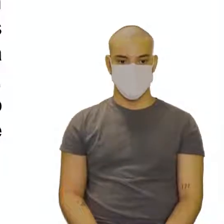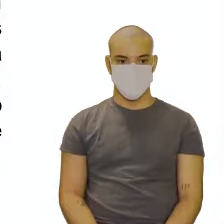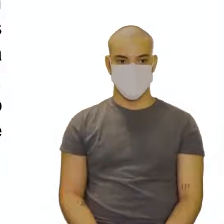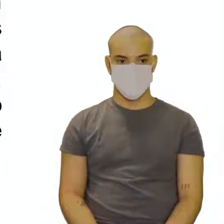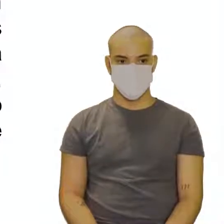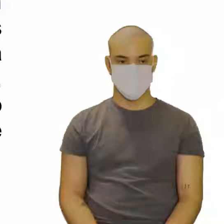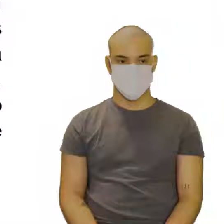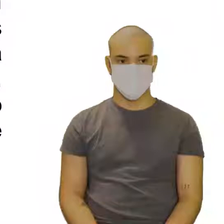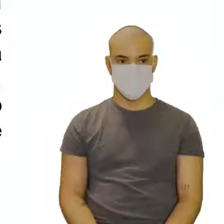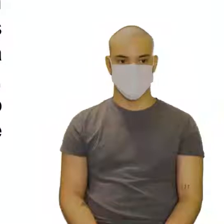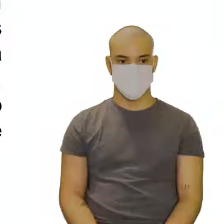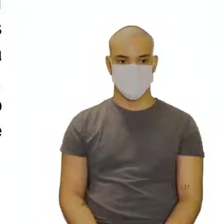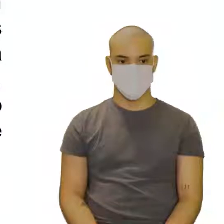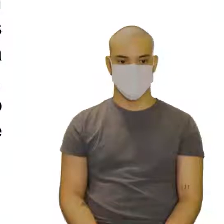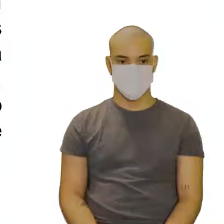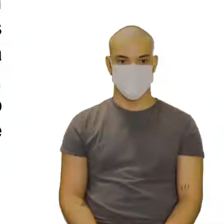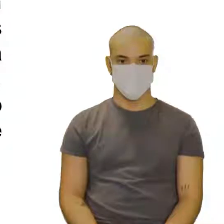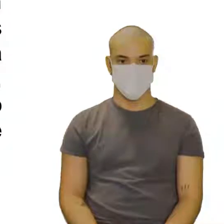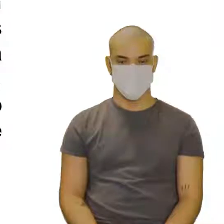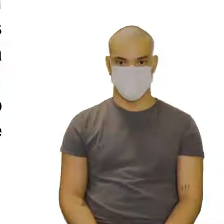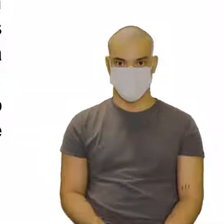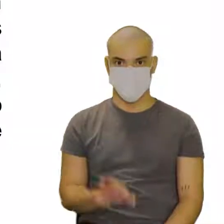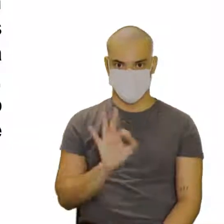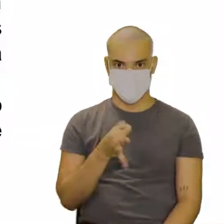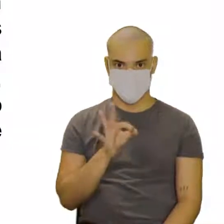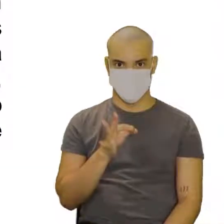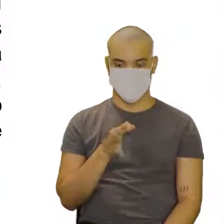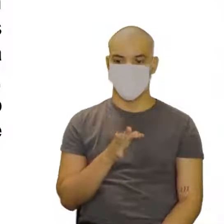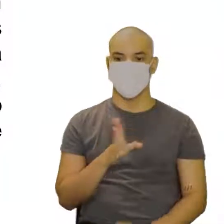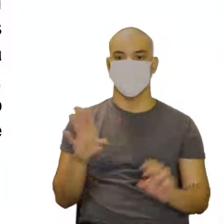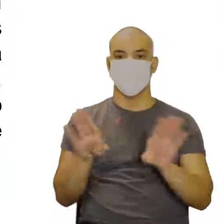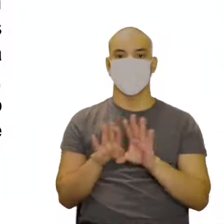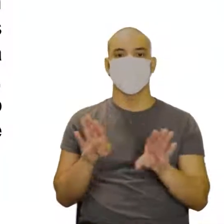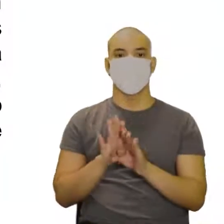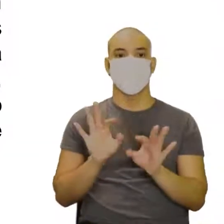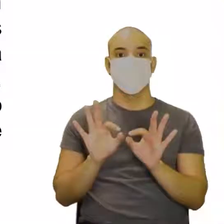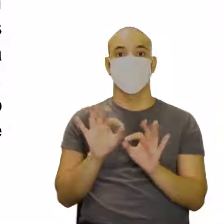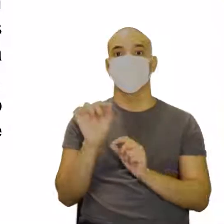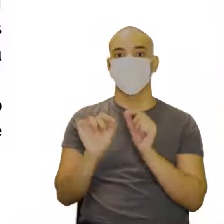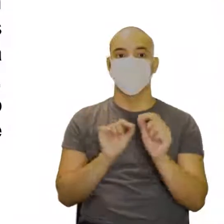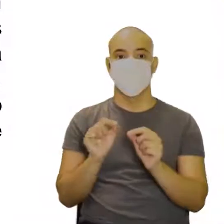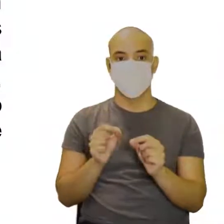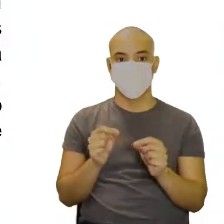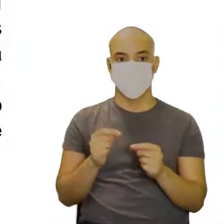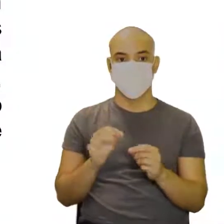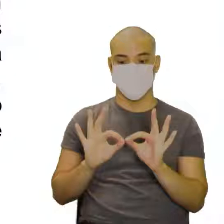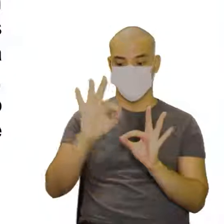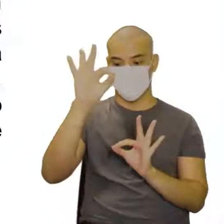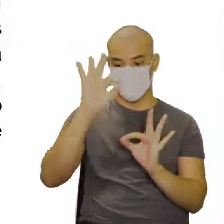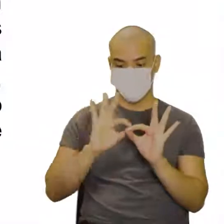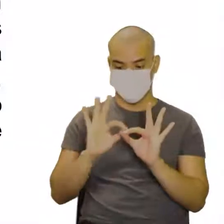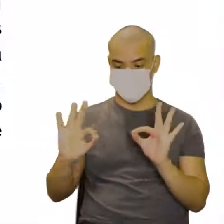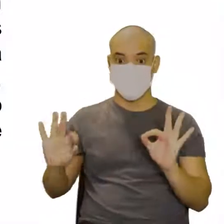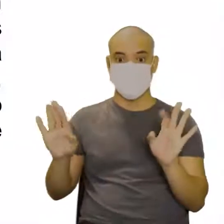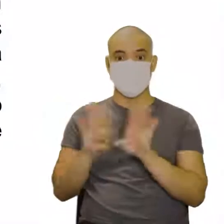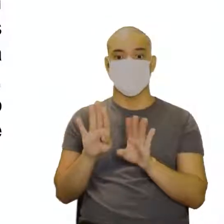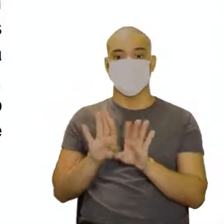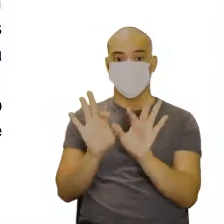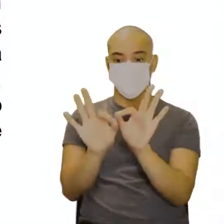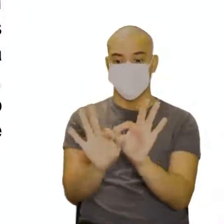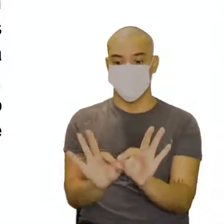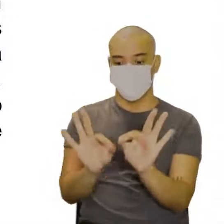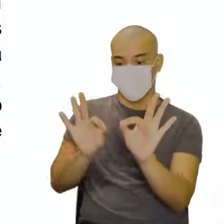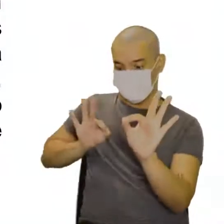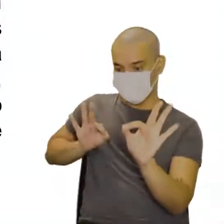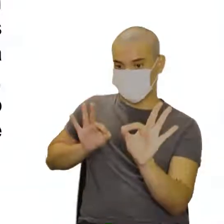por essa largura aqui, ok, pessoal? Isso é a área. E também a distância que separa as placas. Então,